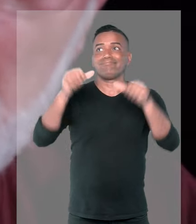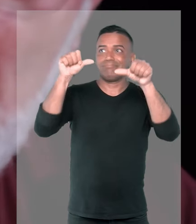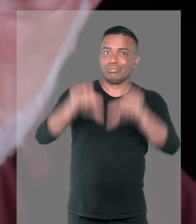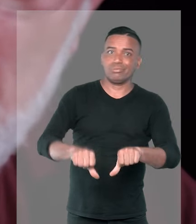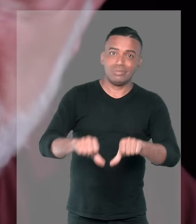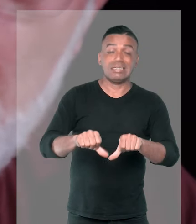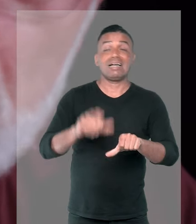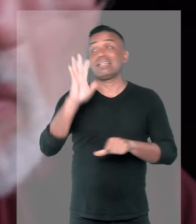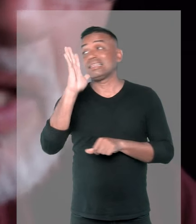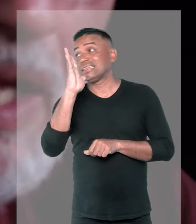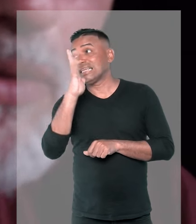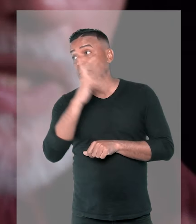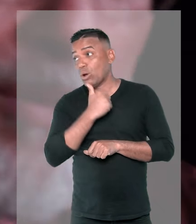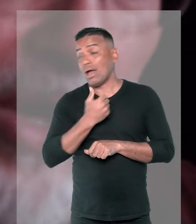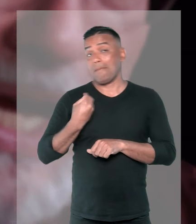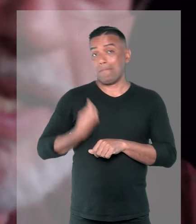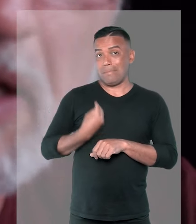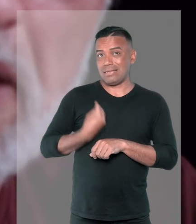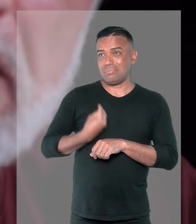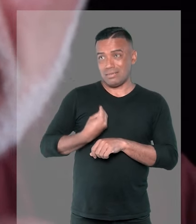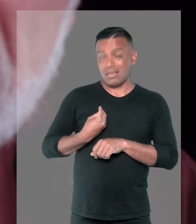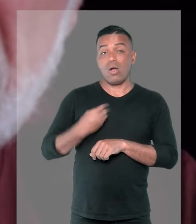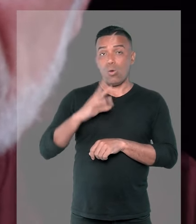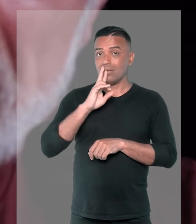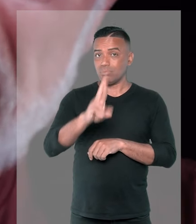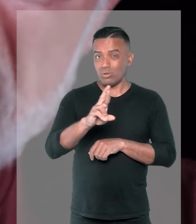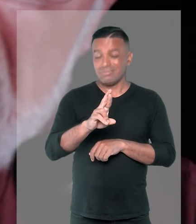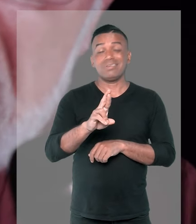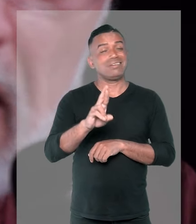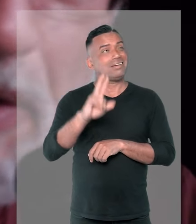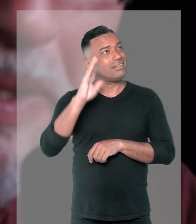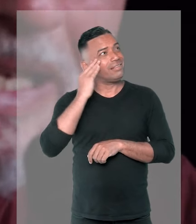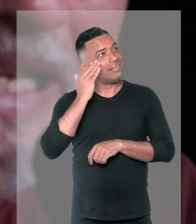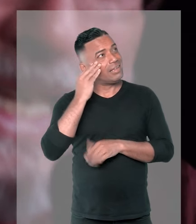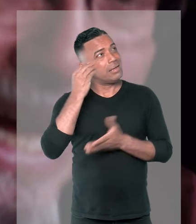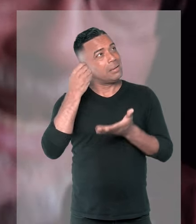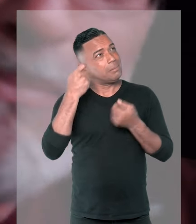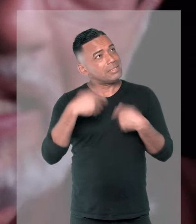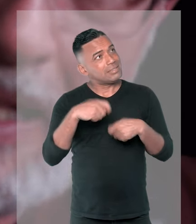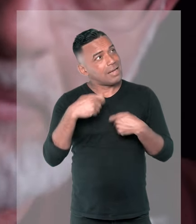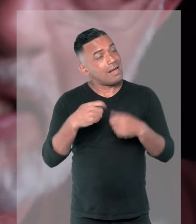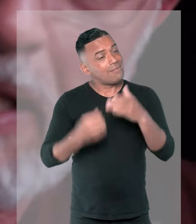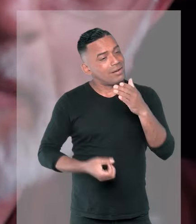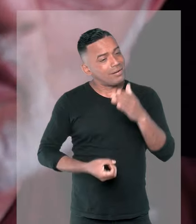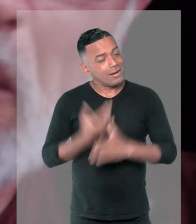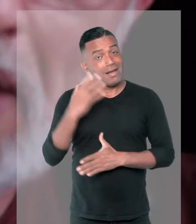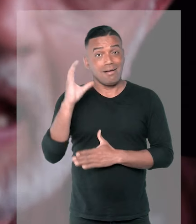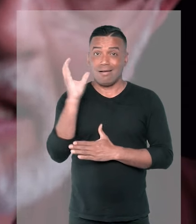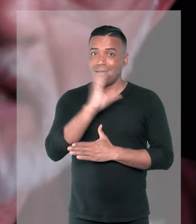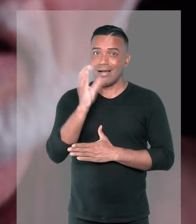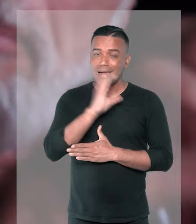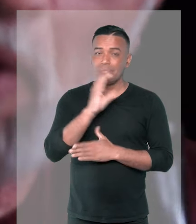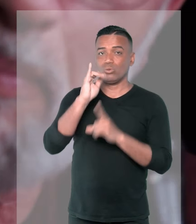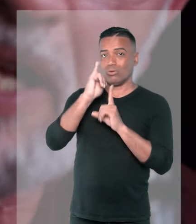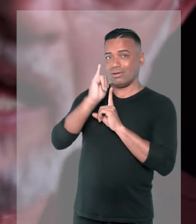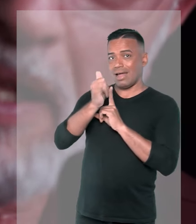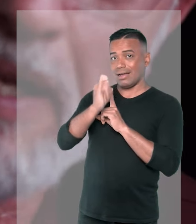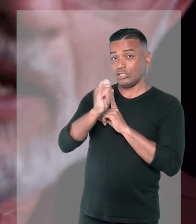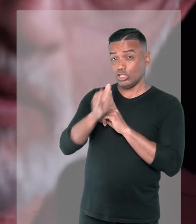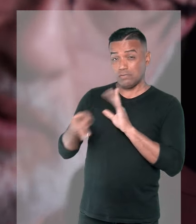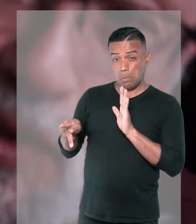estando participando da solução eu demorar a entender que era necessário criar imediatamente uma narrativa